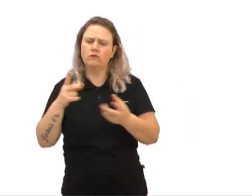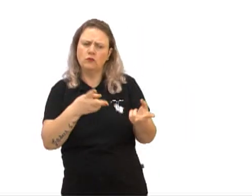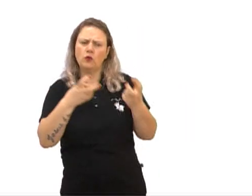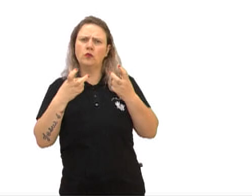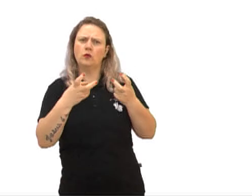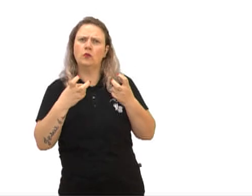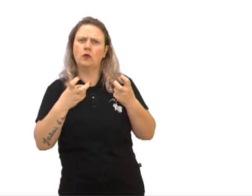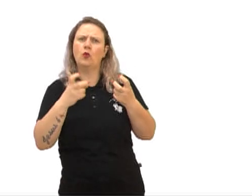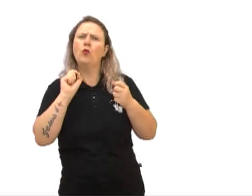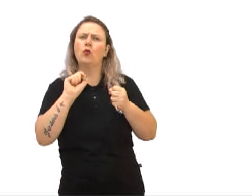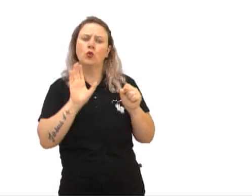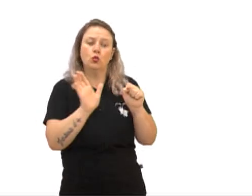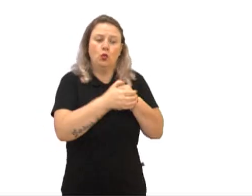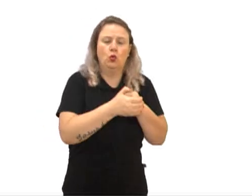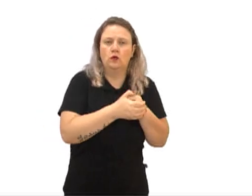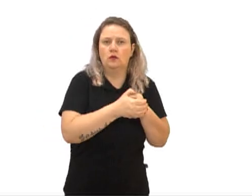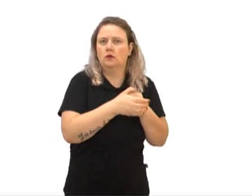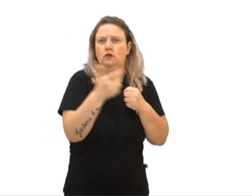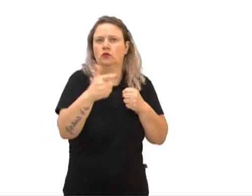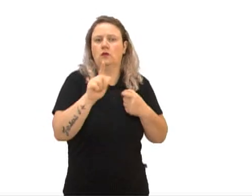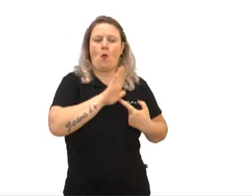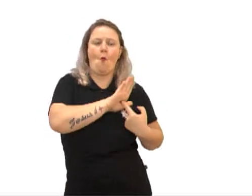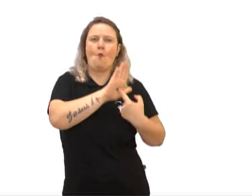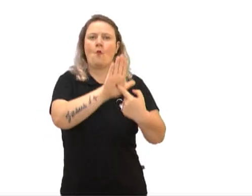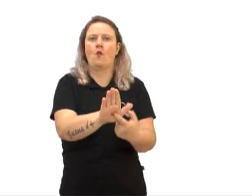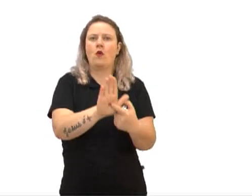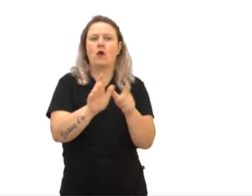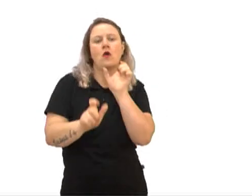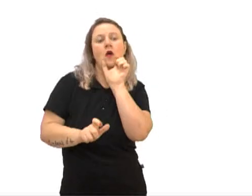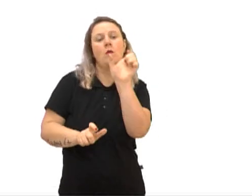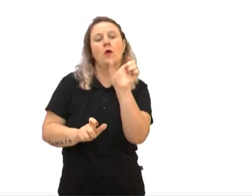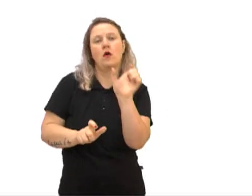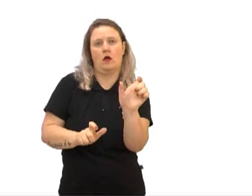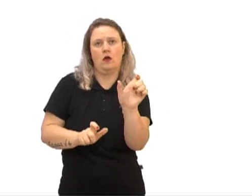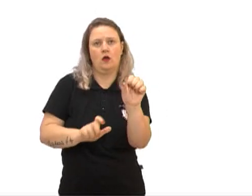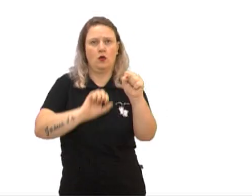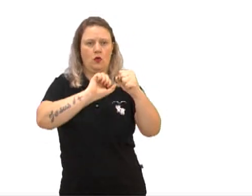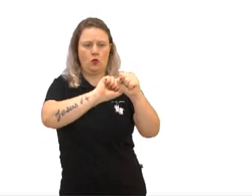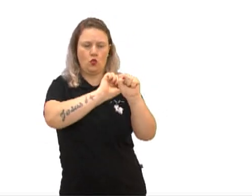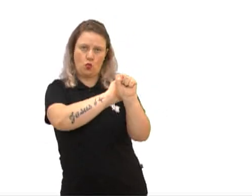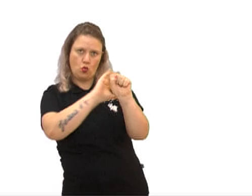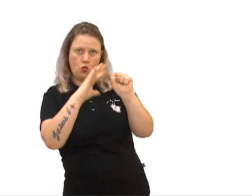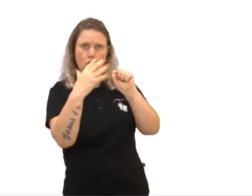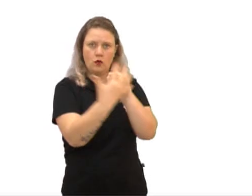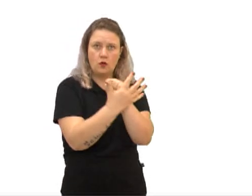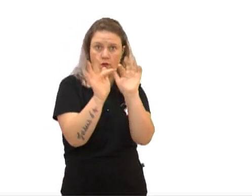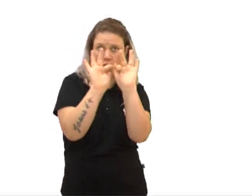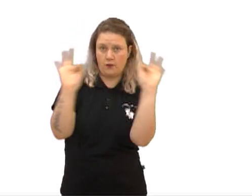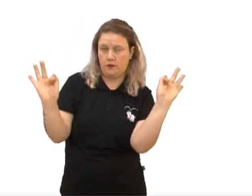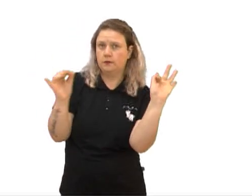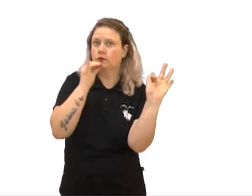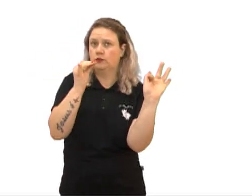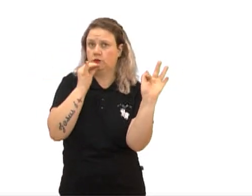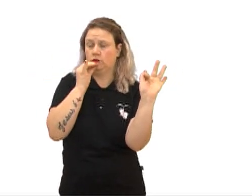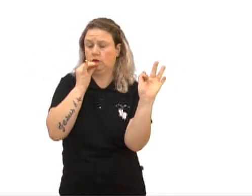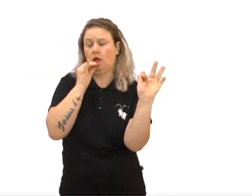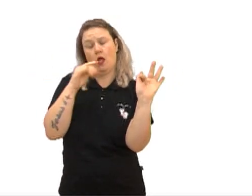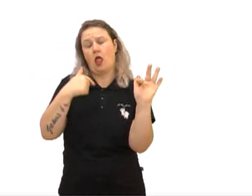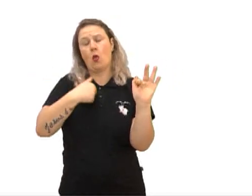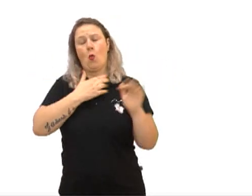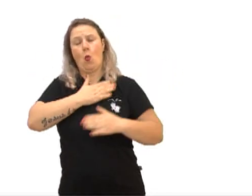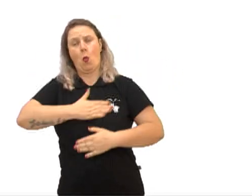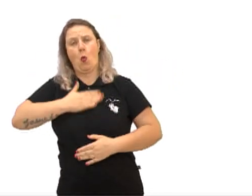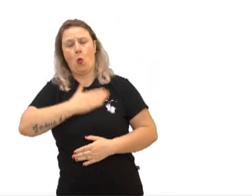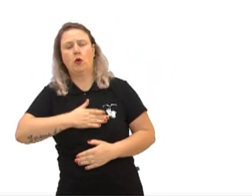oculto, eu não tenho a presença explícita, né, da palavra que constitui o sujeito na frase. Então, por exemplo, se você escreveu, gosto de assistir